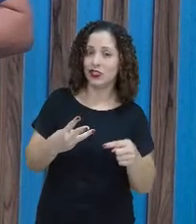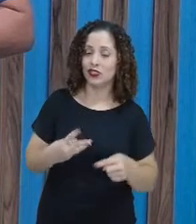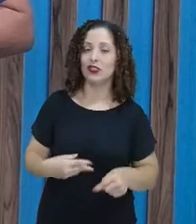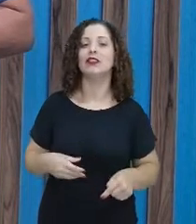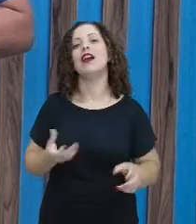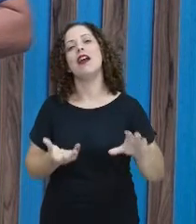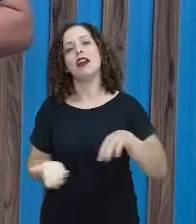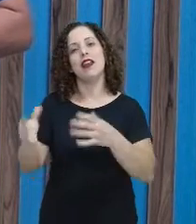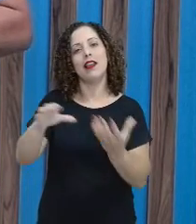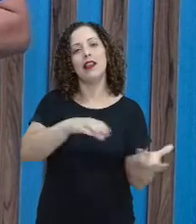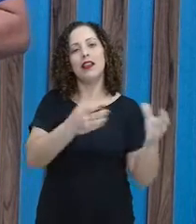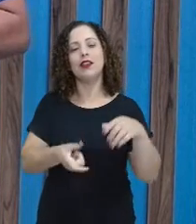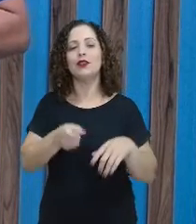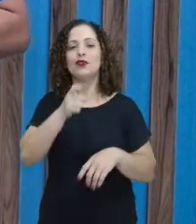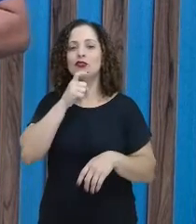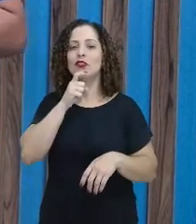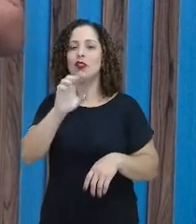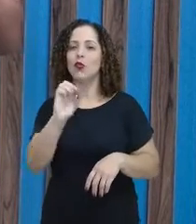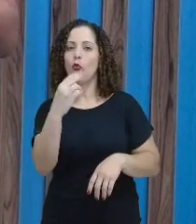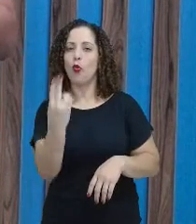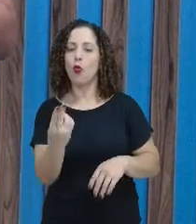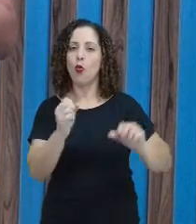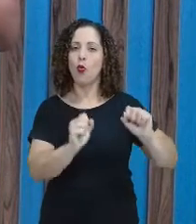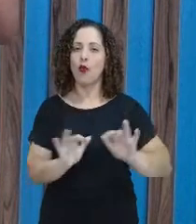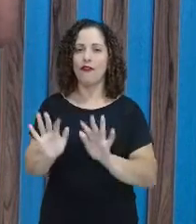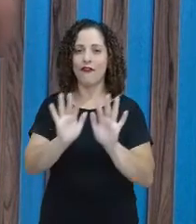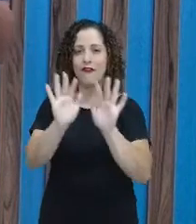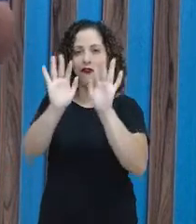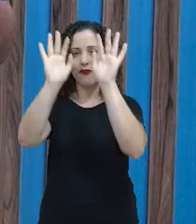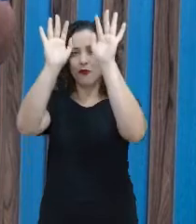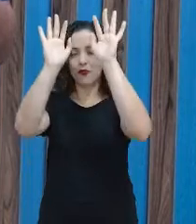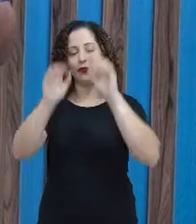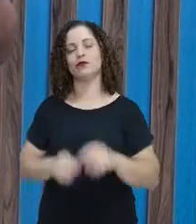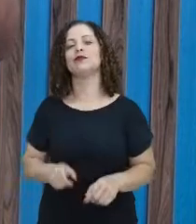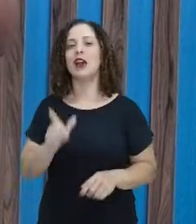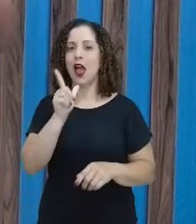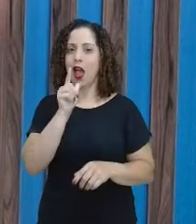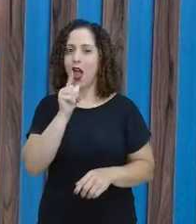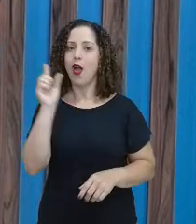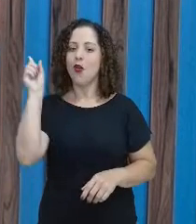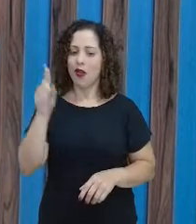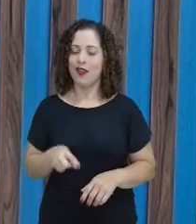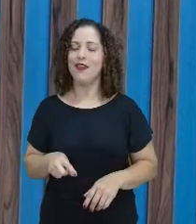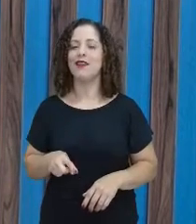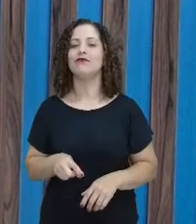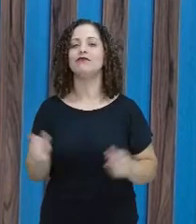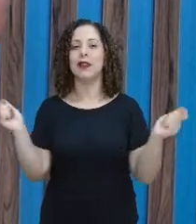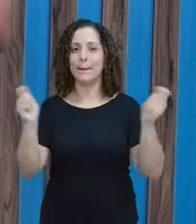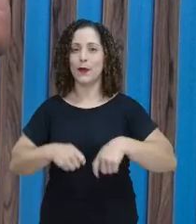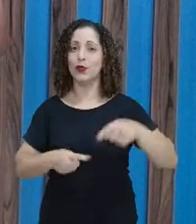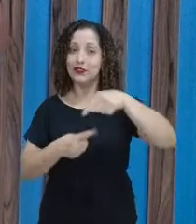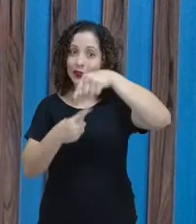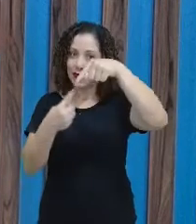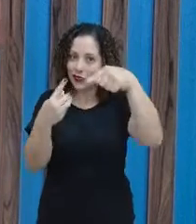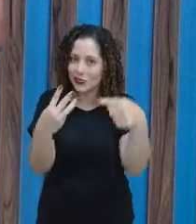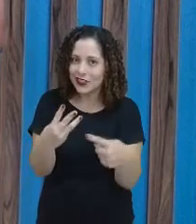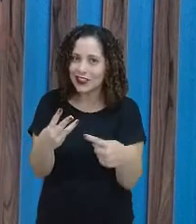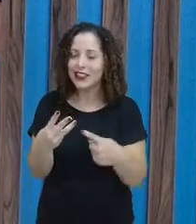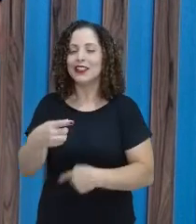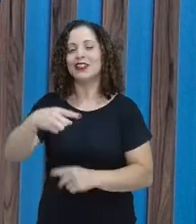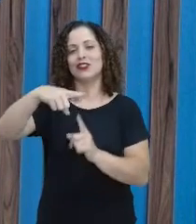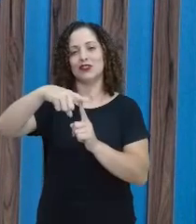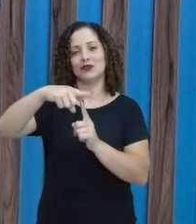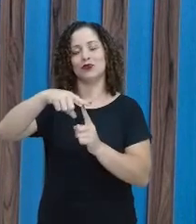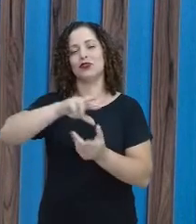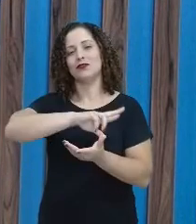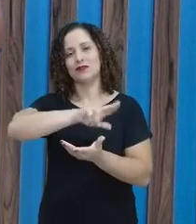pode ser líquido ou pode ser gasoso. E a água é um exemplo bem claro disso, porque ela pode passar por esses 3 estados